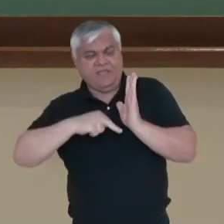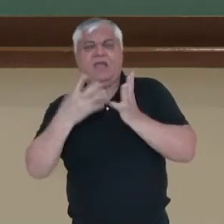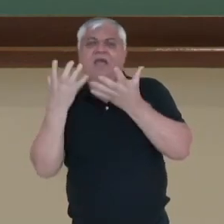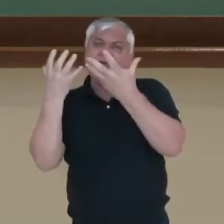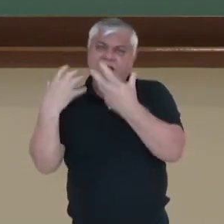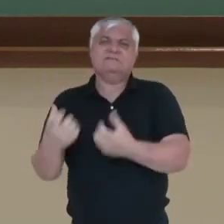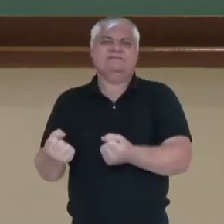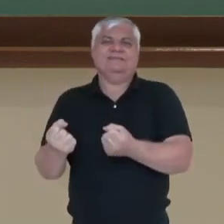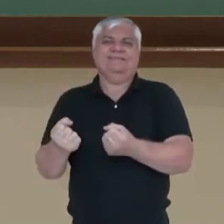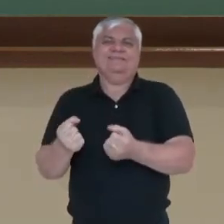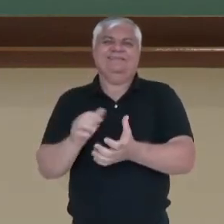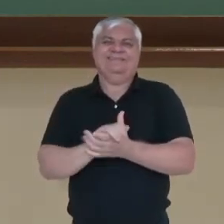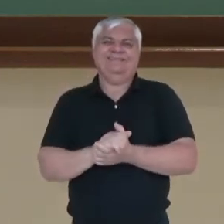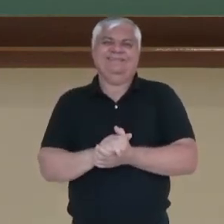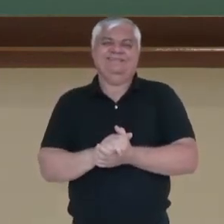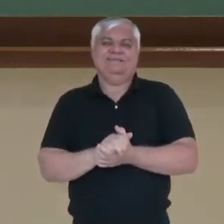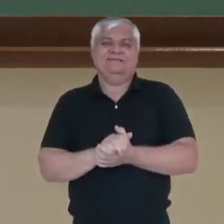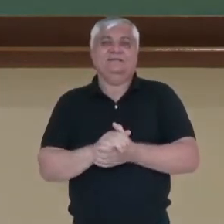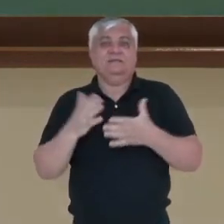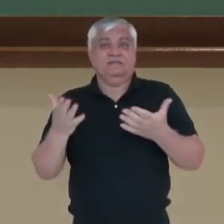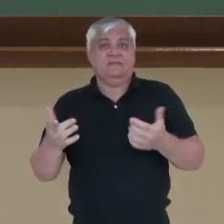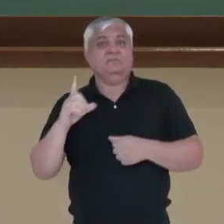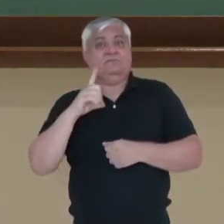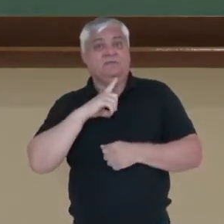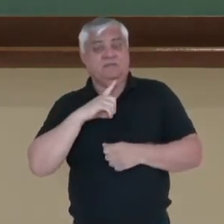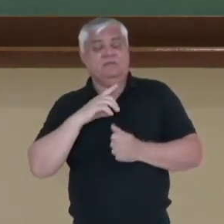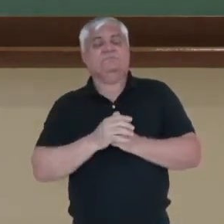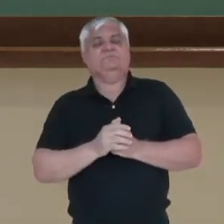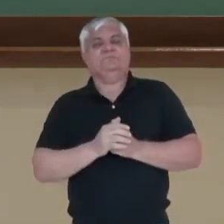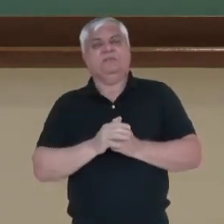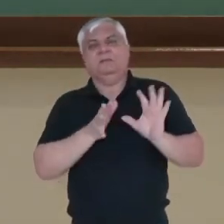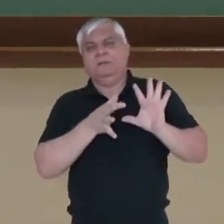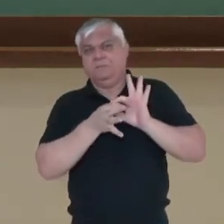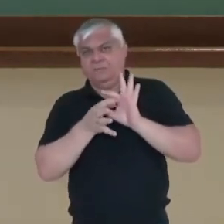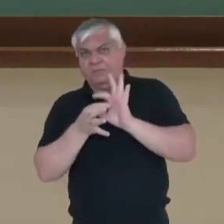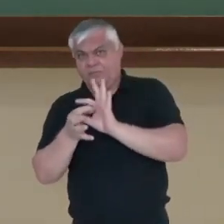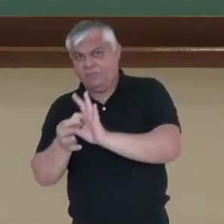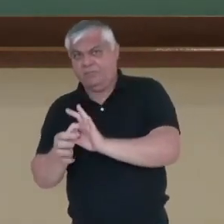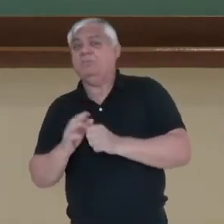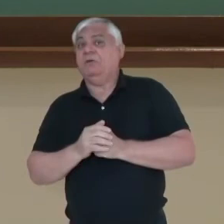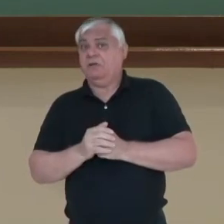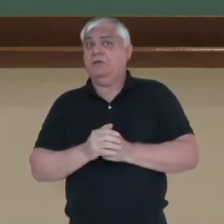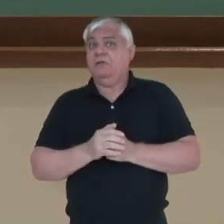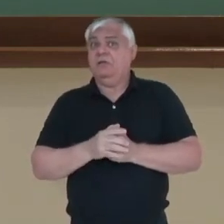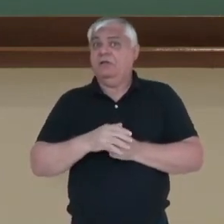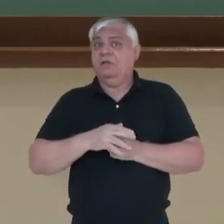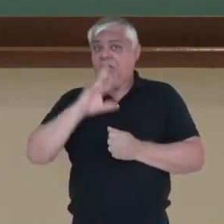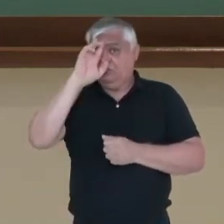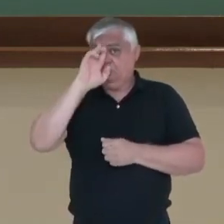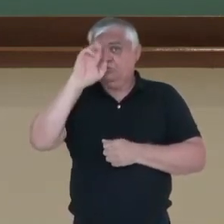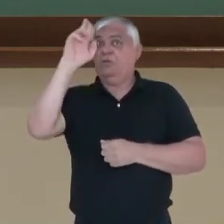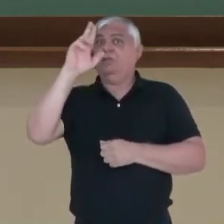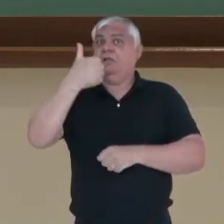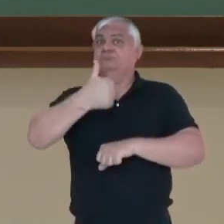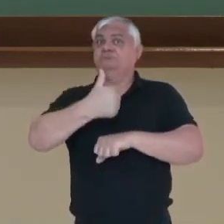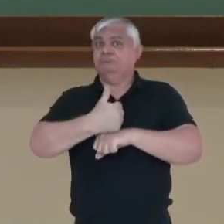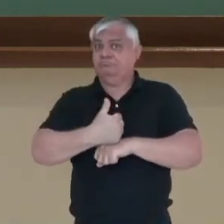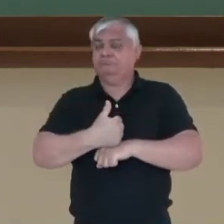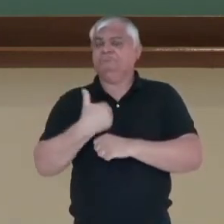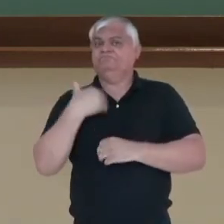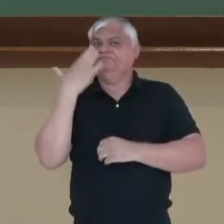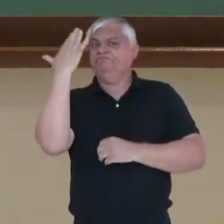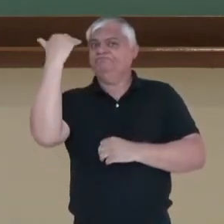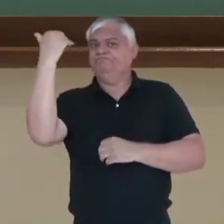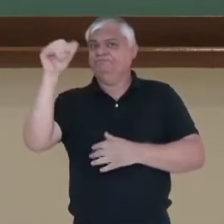a sua proposição. Então, eu tenho argumento de autoridade, posso pegar uma pessoa de notório saber,